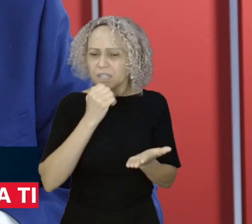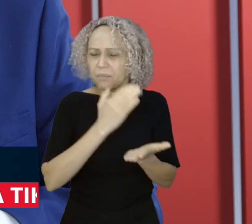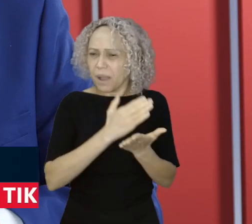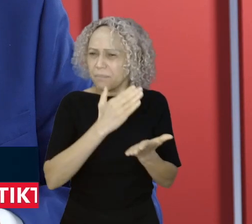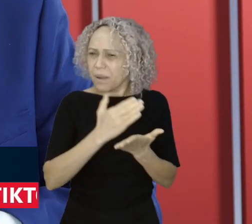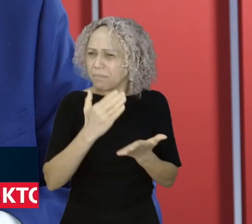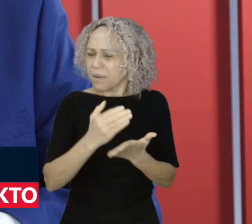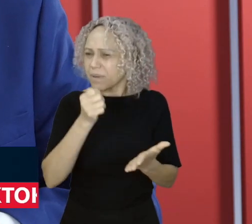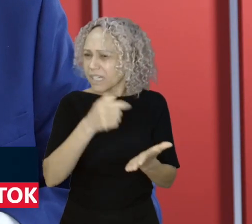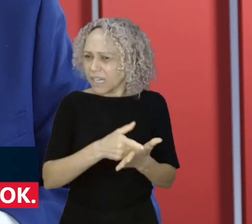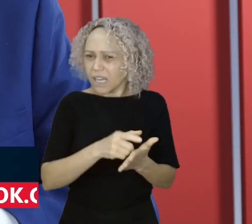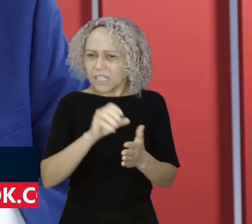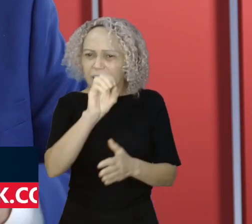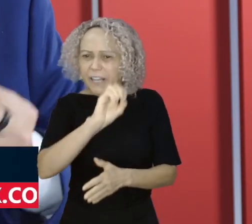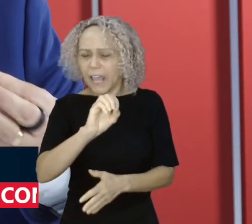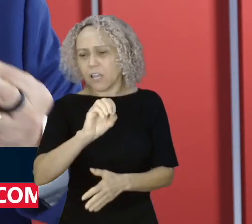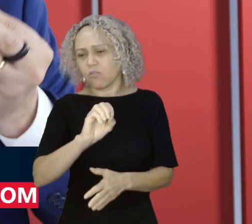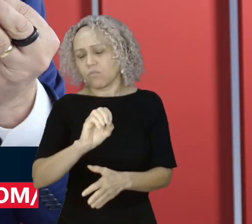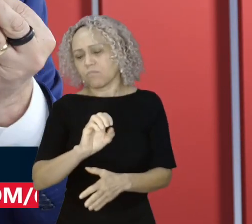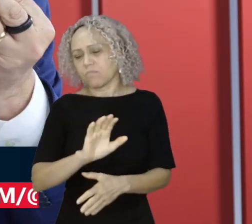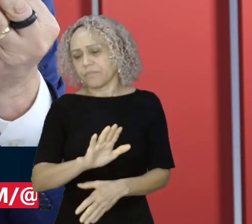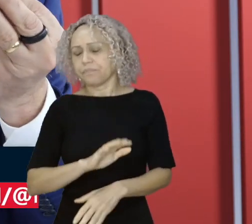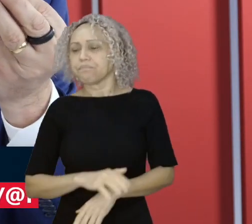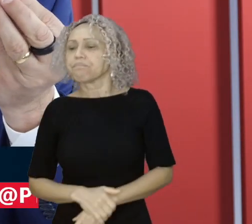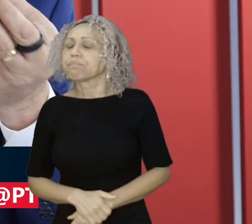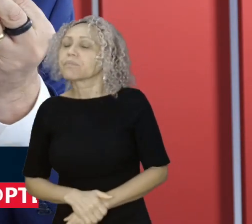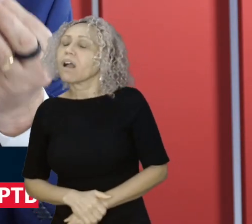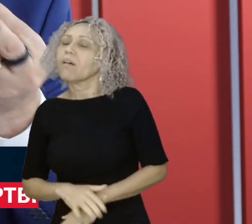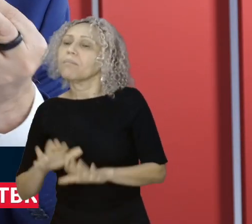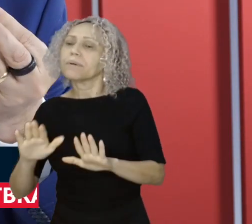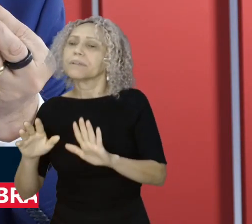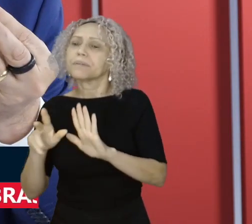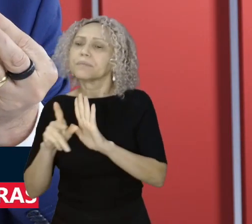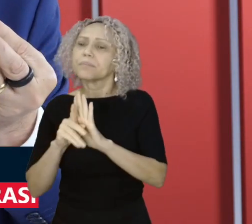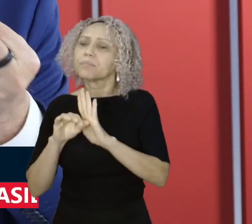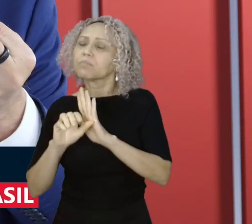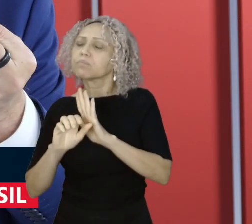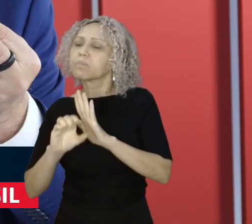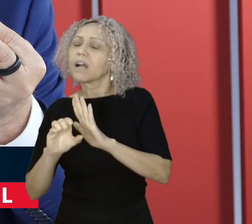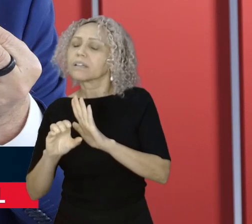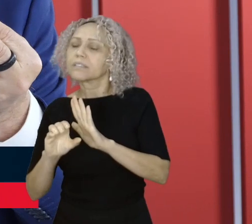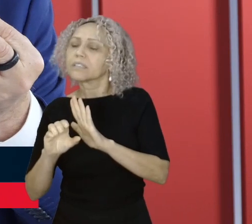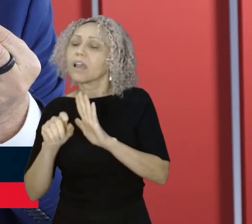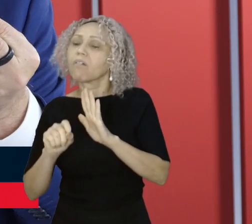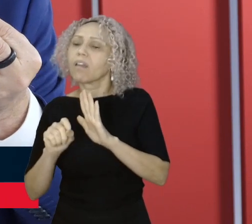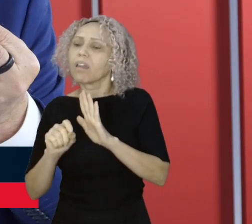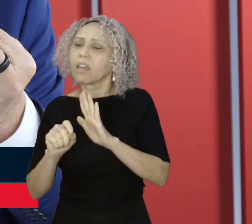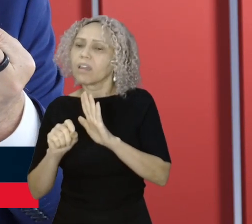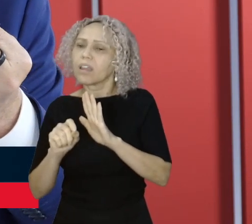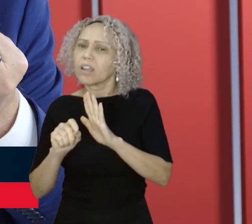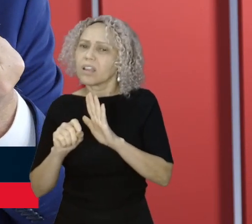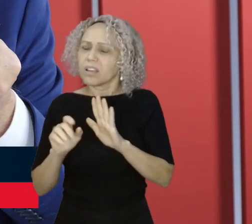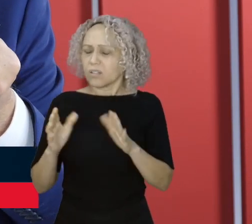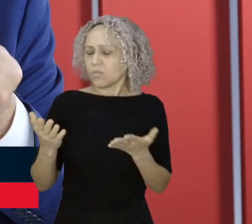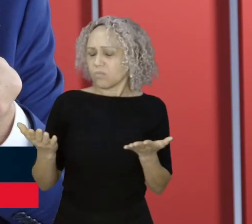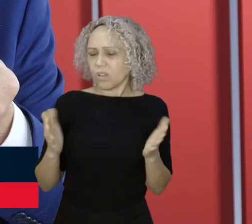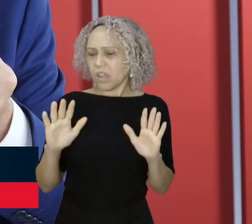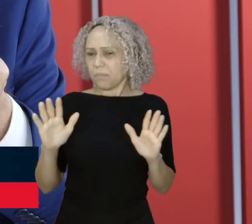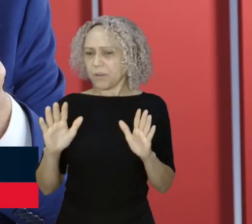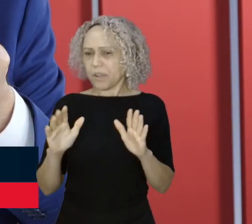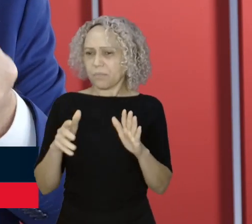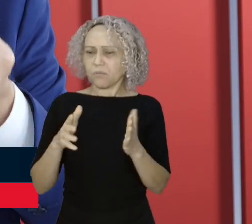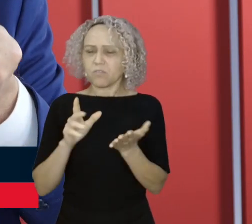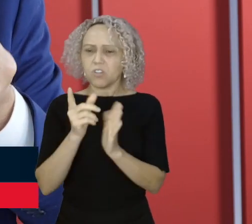governo federal, aplicado pelo PAC, que na verdade as pessoas precisam também compreender isso, né? O PAC não é uma iniciativa de